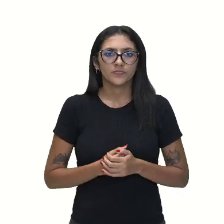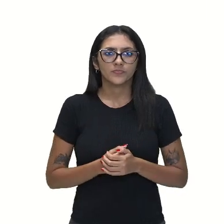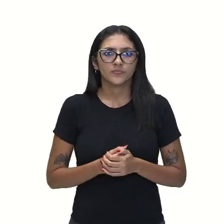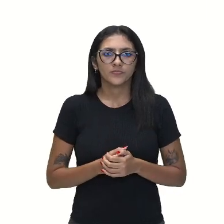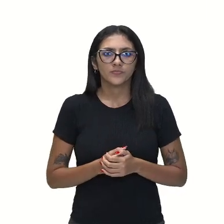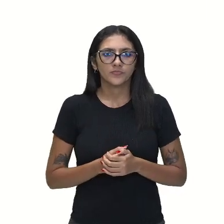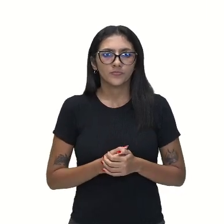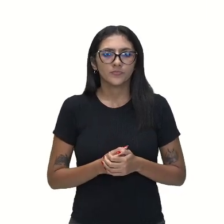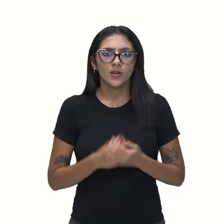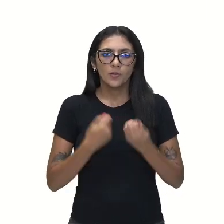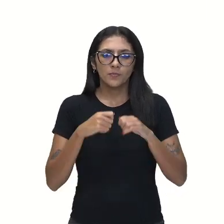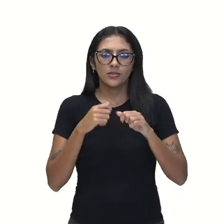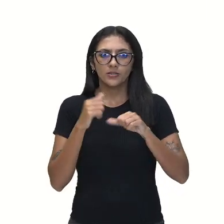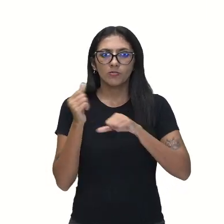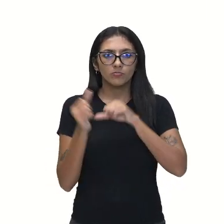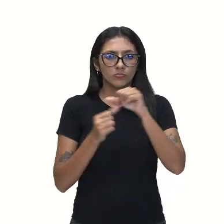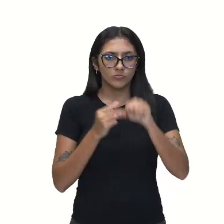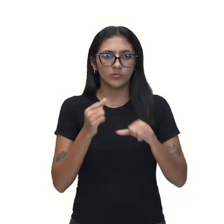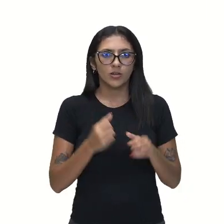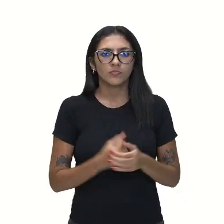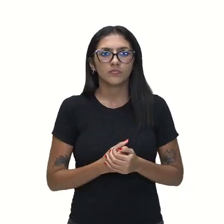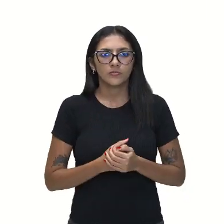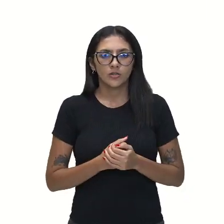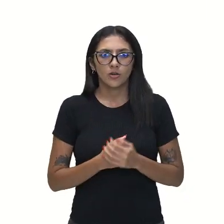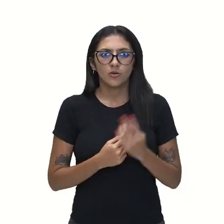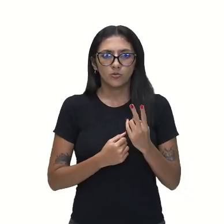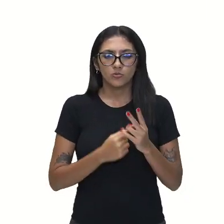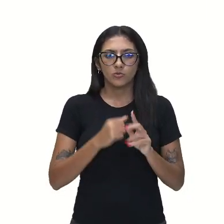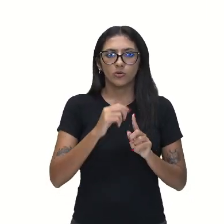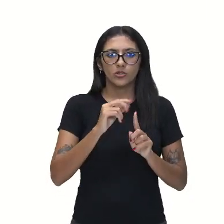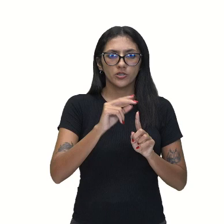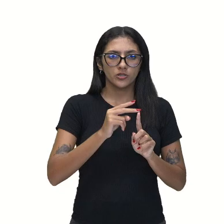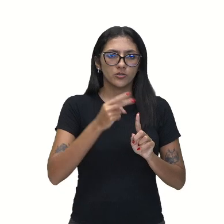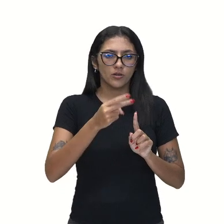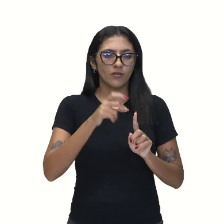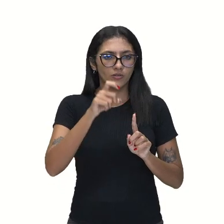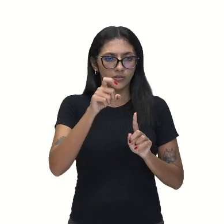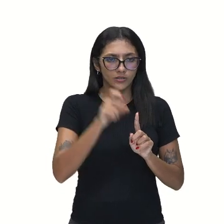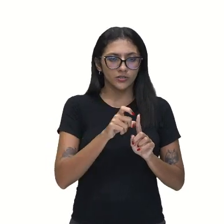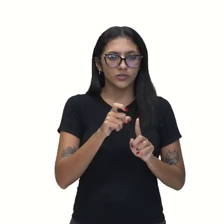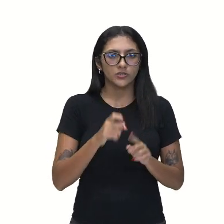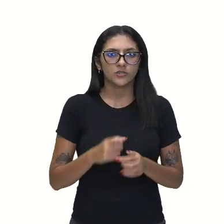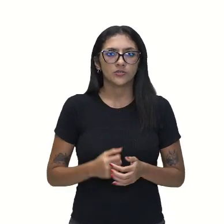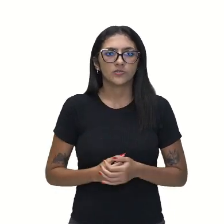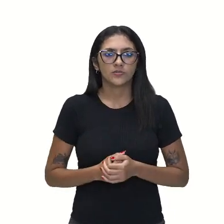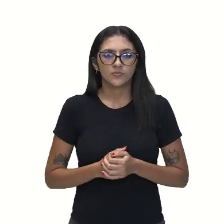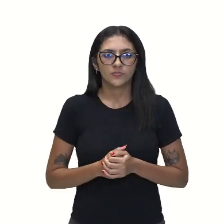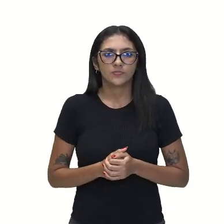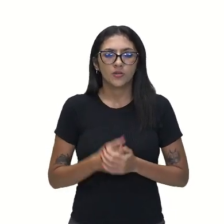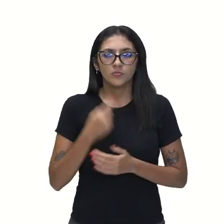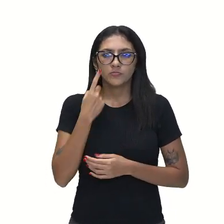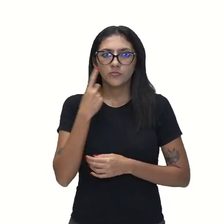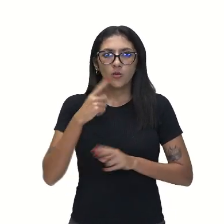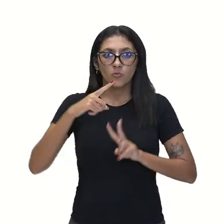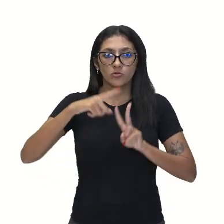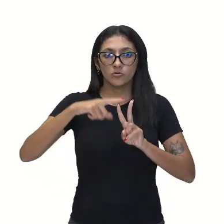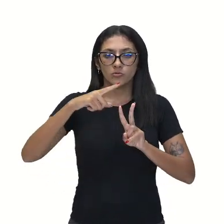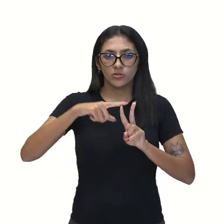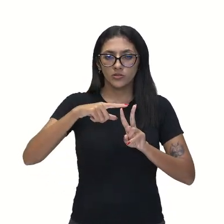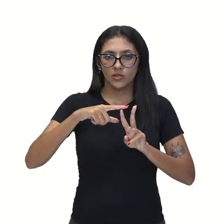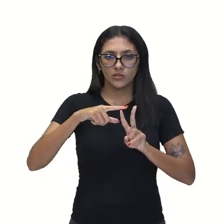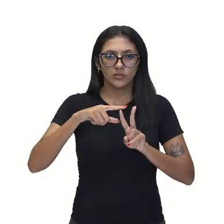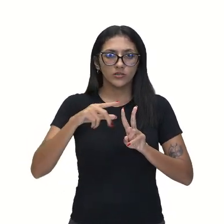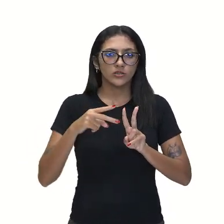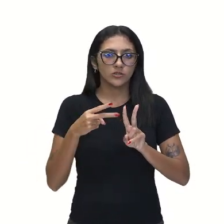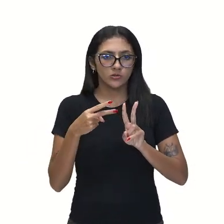ser transformar essas bases em bases iguais. Então, eu vou pegar aqui essa raiz quadrada de 2 e eu